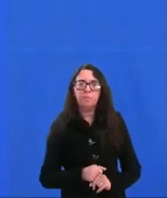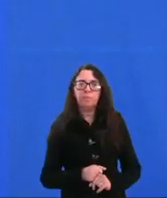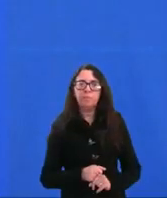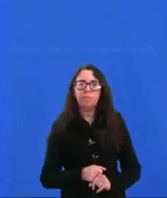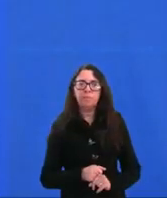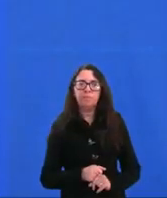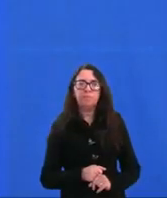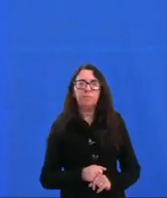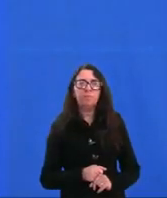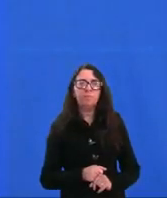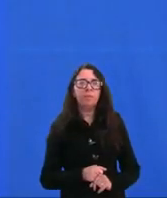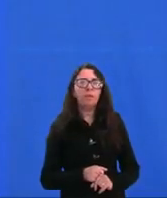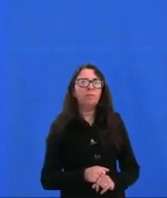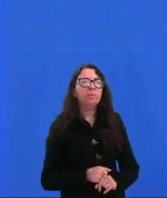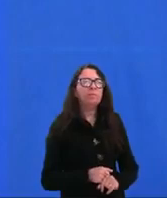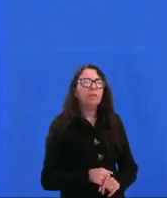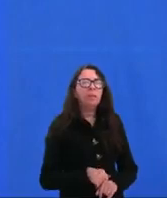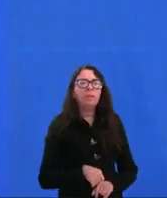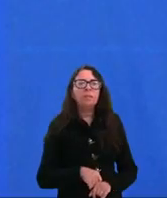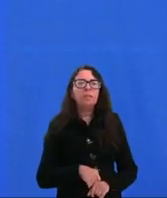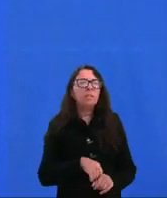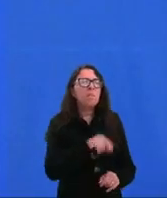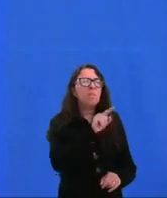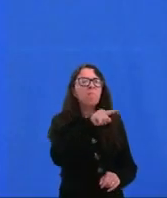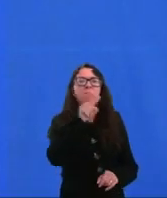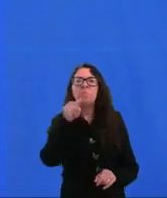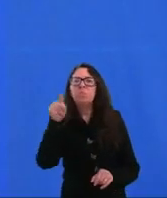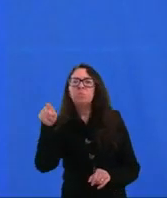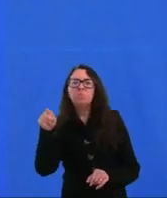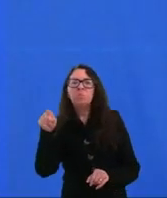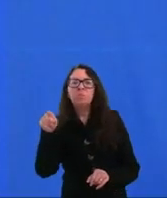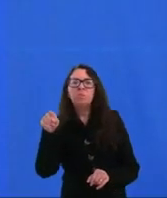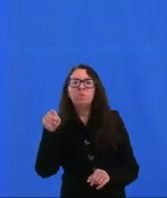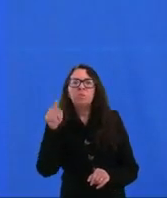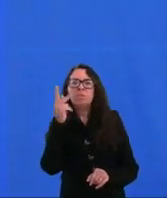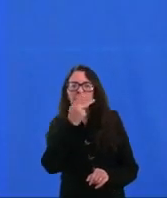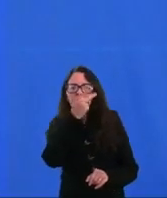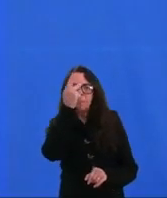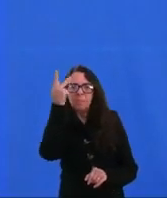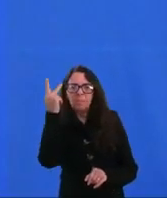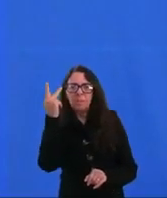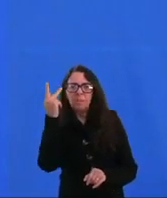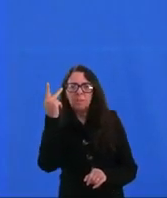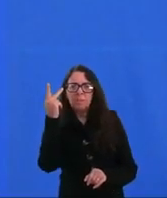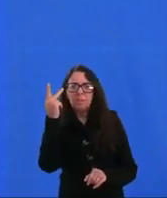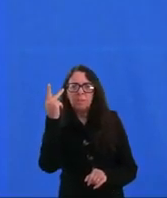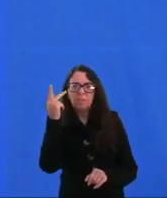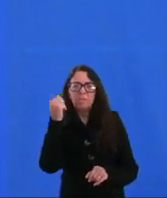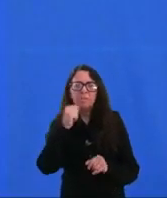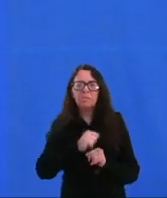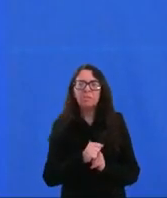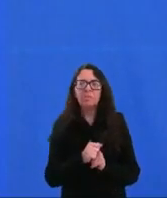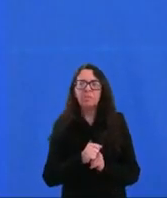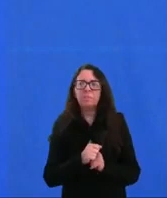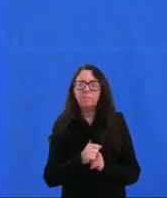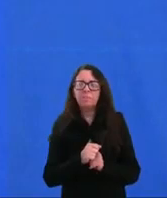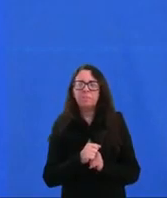encontram, que de maneira nenhuma passarão pela morte, até